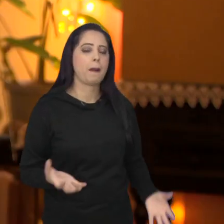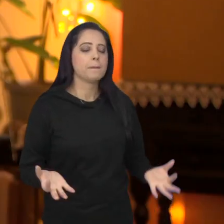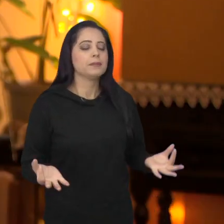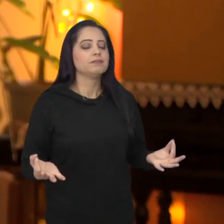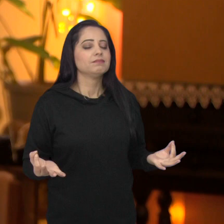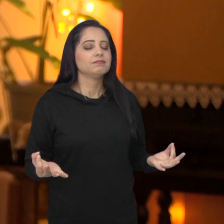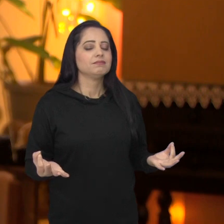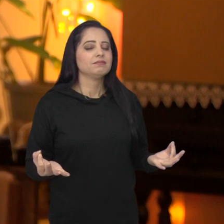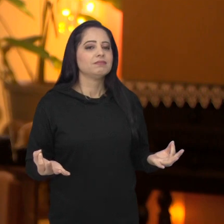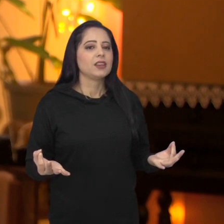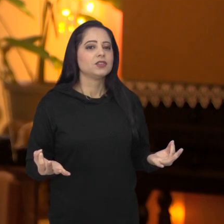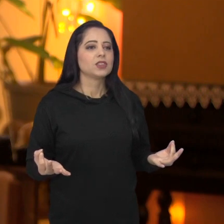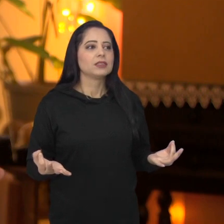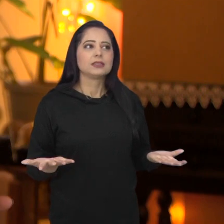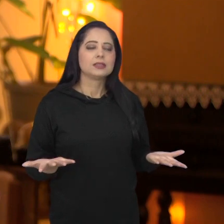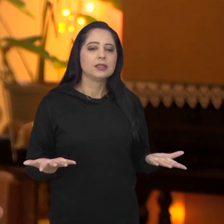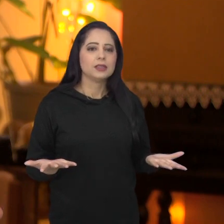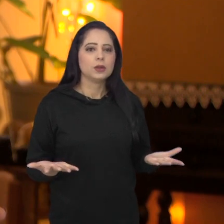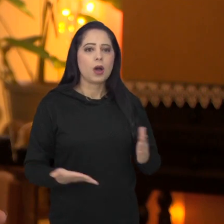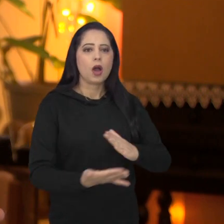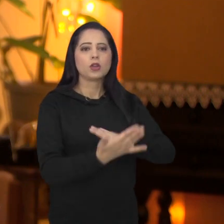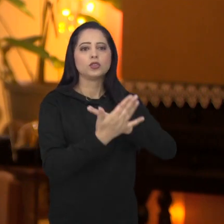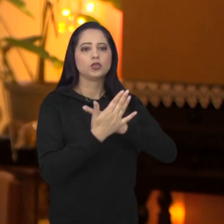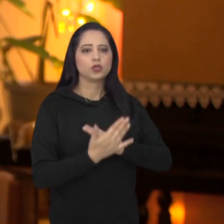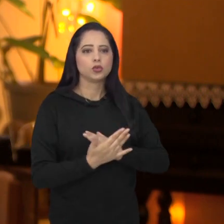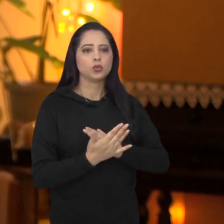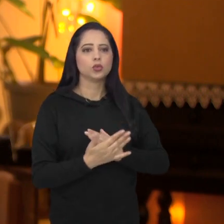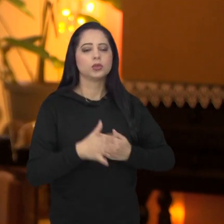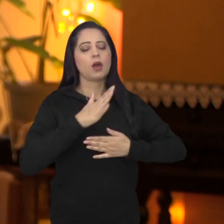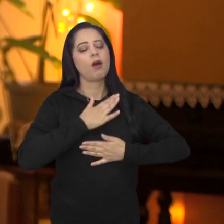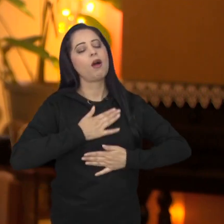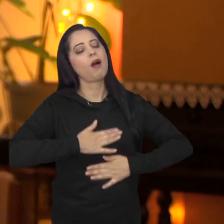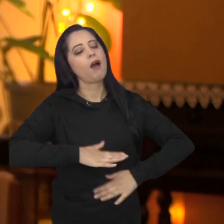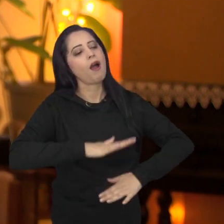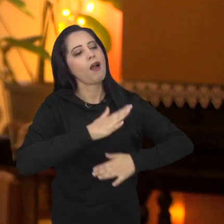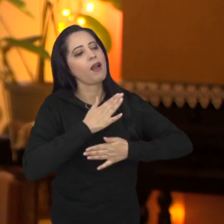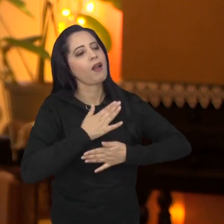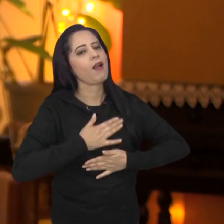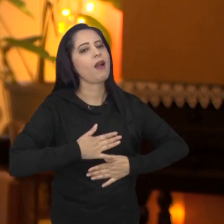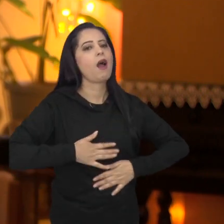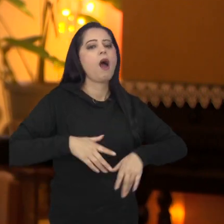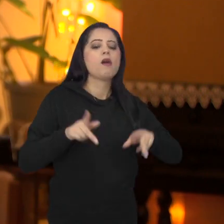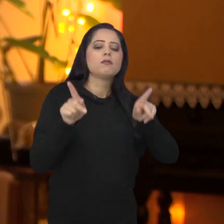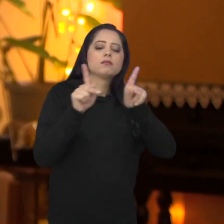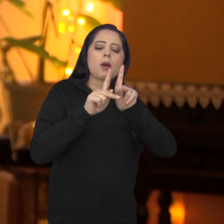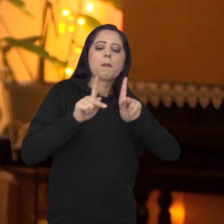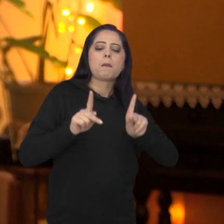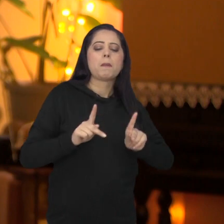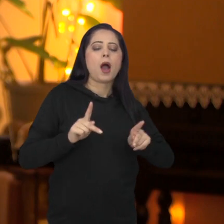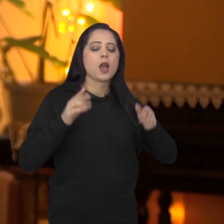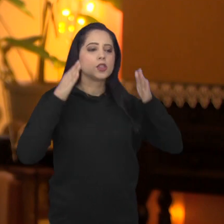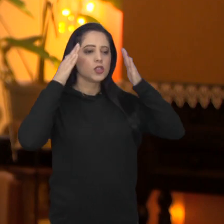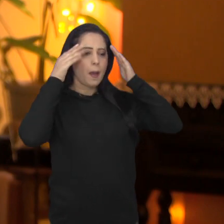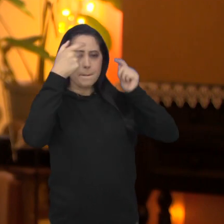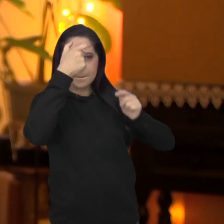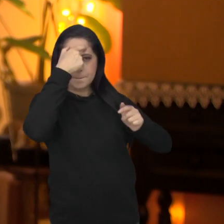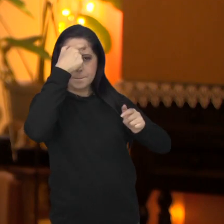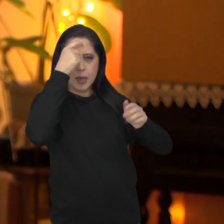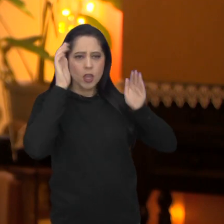meditação, ela traz pra gente, assim, um estado de relaxamento, de você se centrar mais,